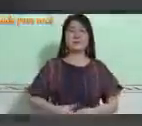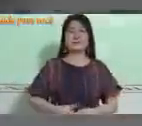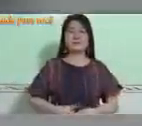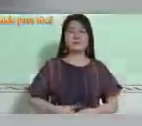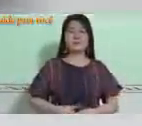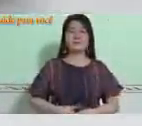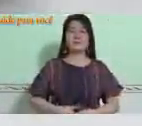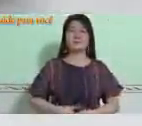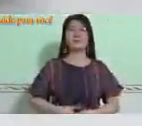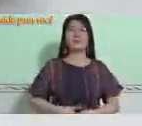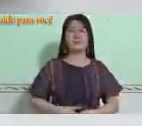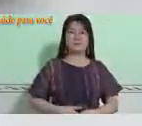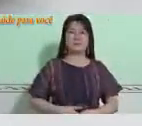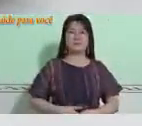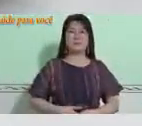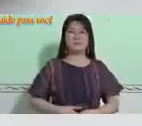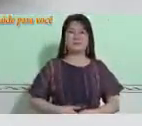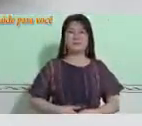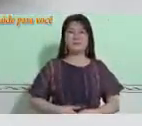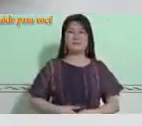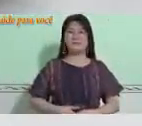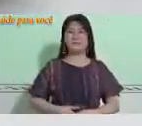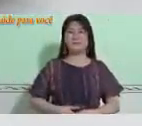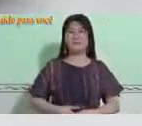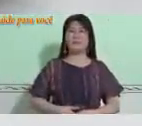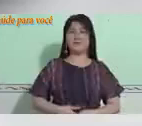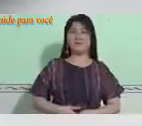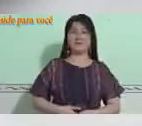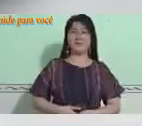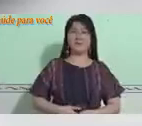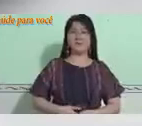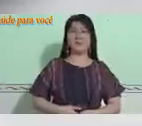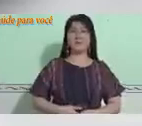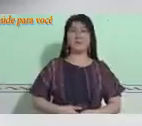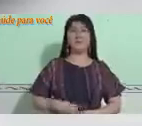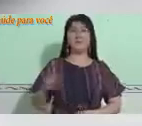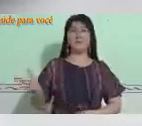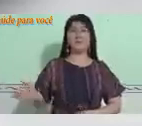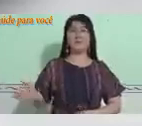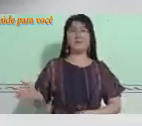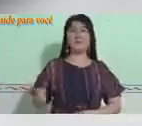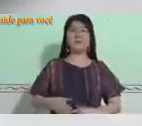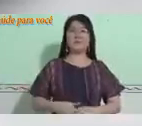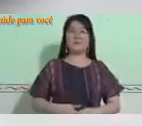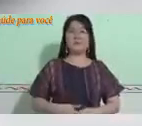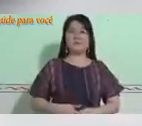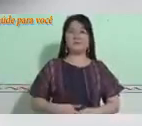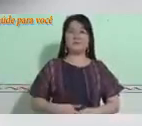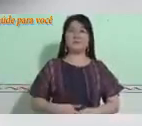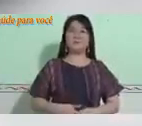No entanto, quanto maior a produção de corpos cetônicos e maior quantidade na urina, maior é o